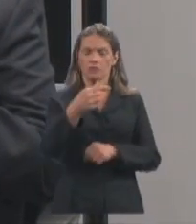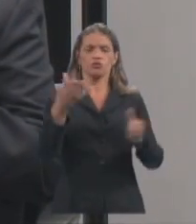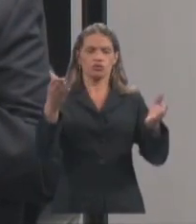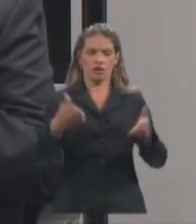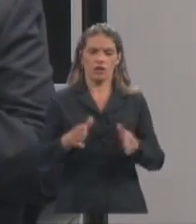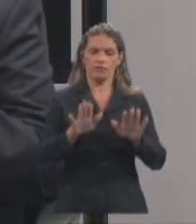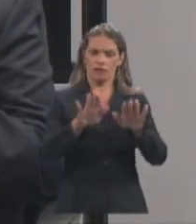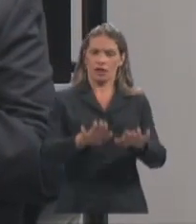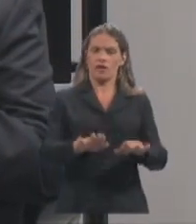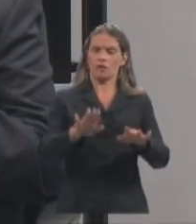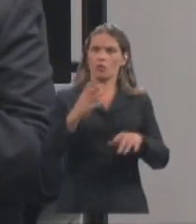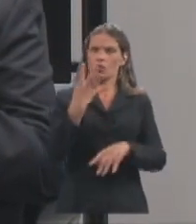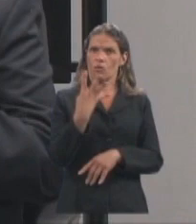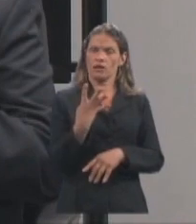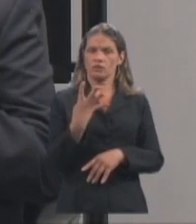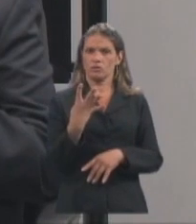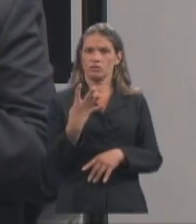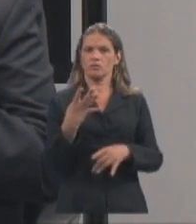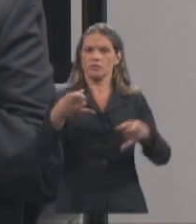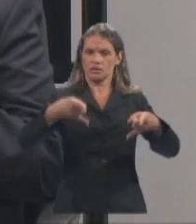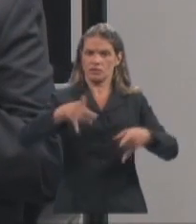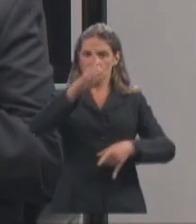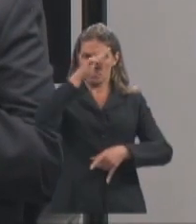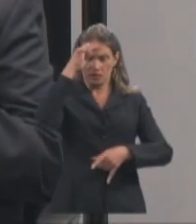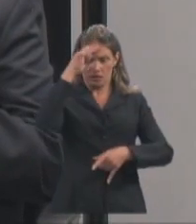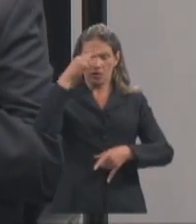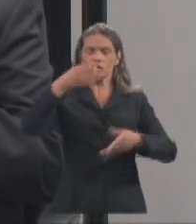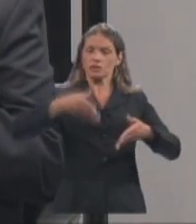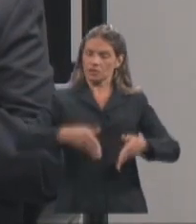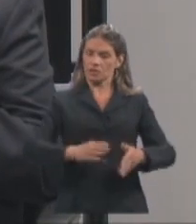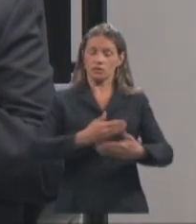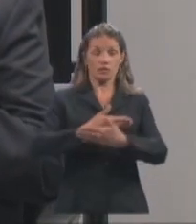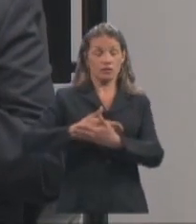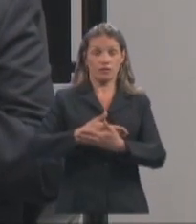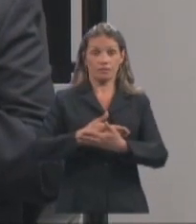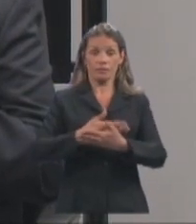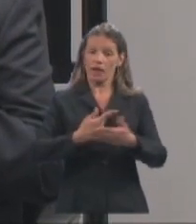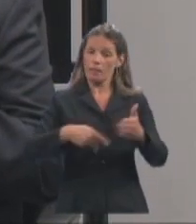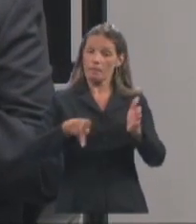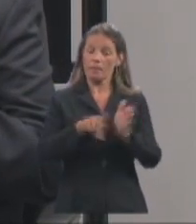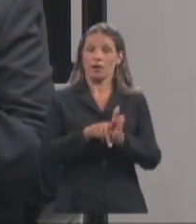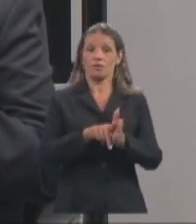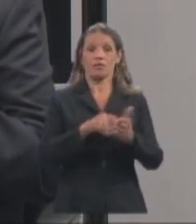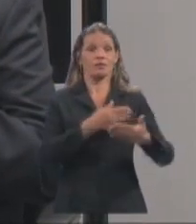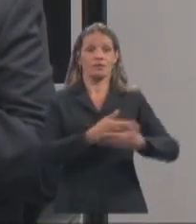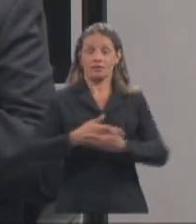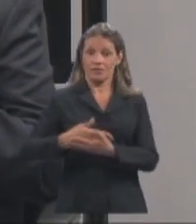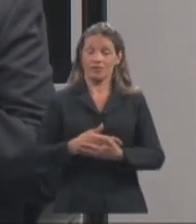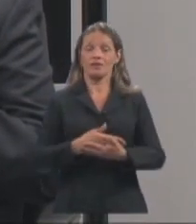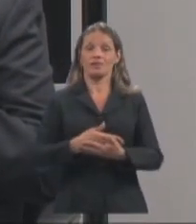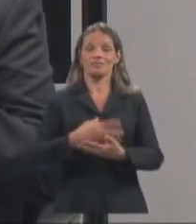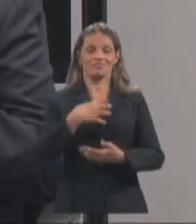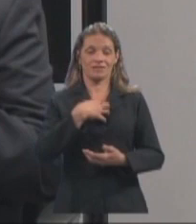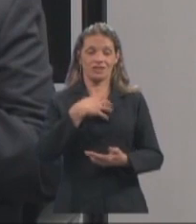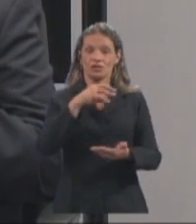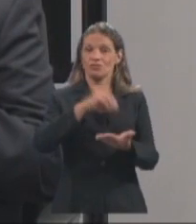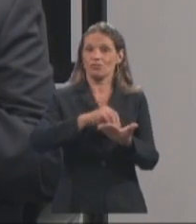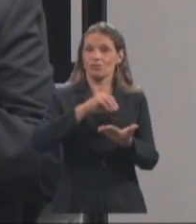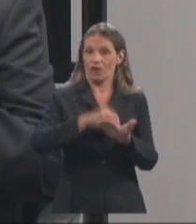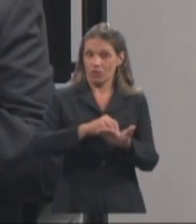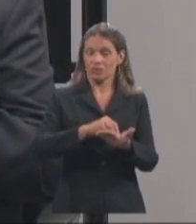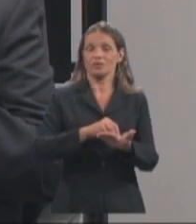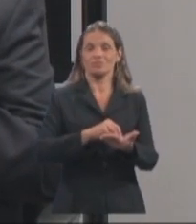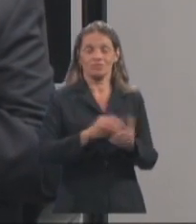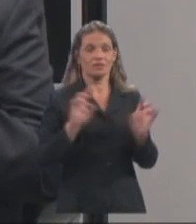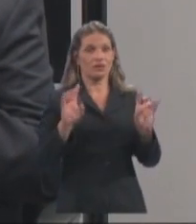quatro pacientes já tiveram quatro nenês lá então a própria criança faz uma síndrome de abstinência às vezes inclusive com convulsões